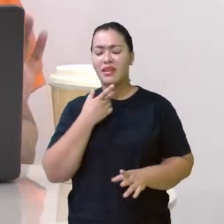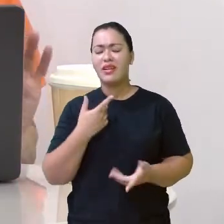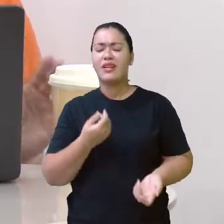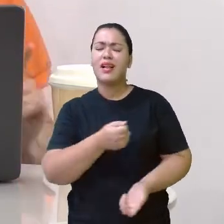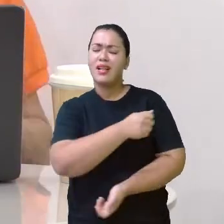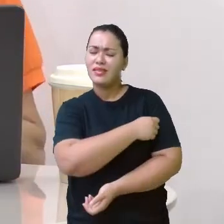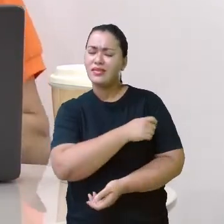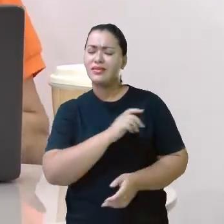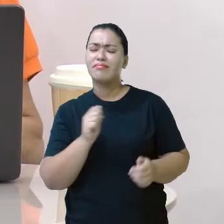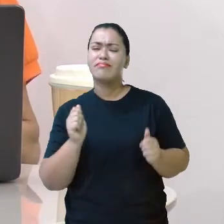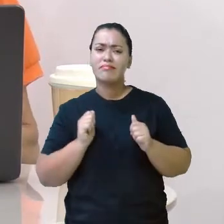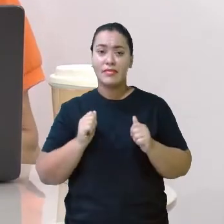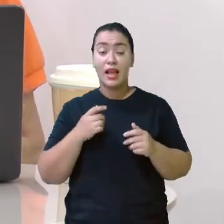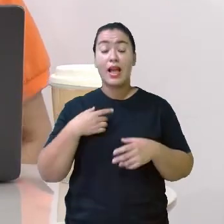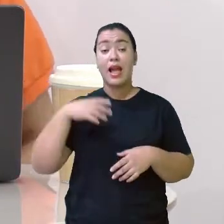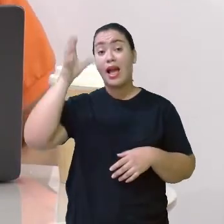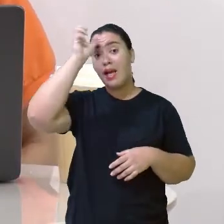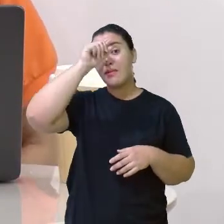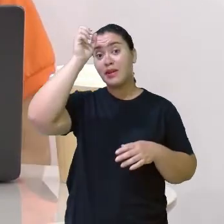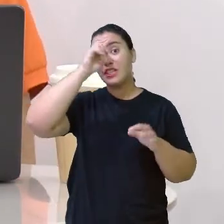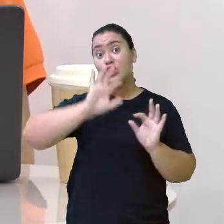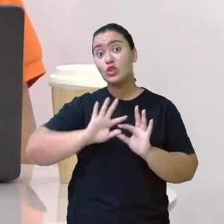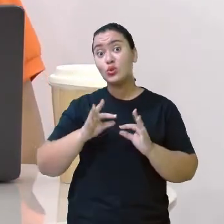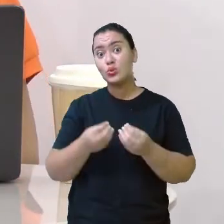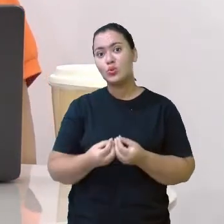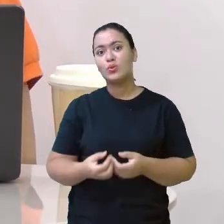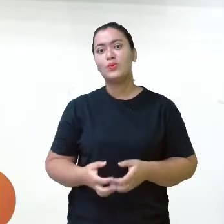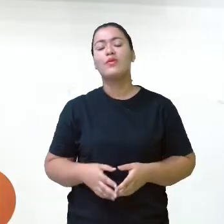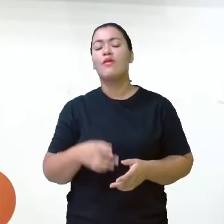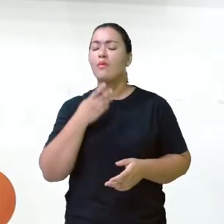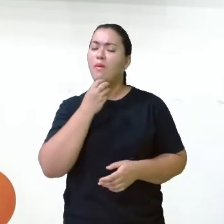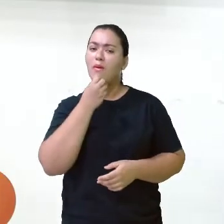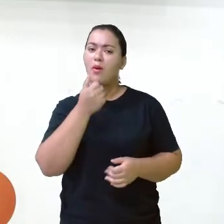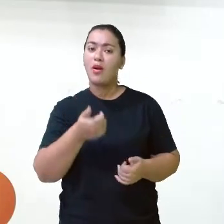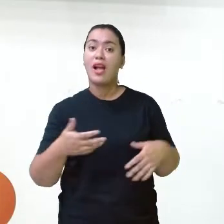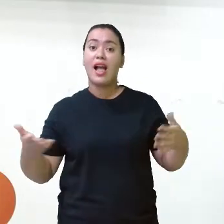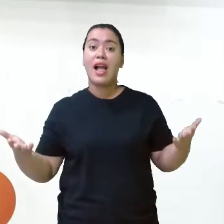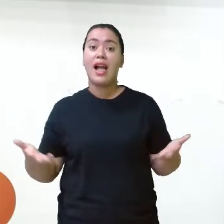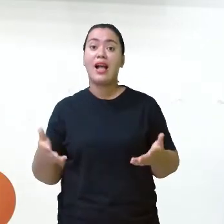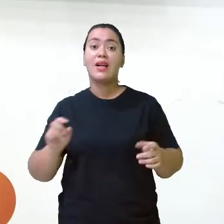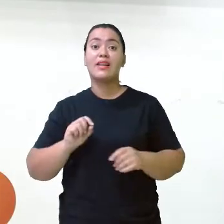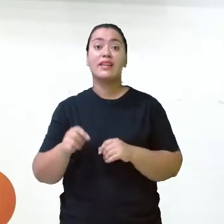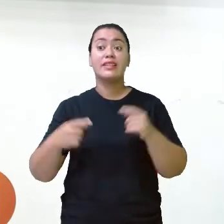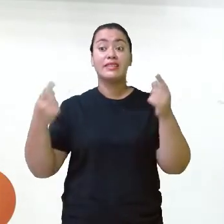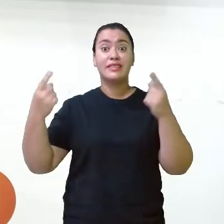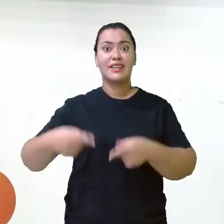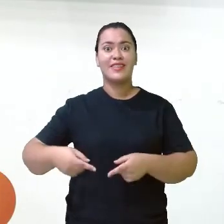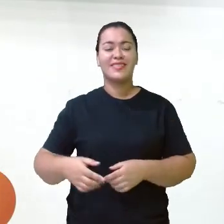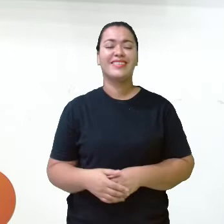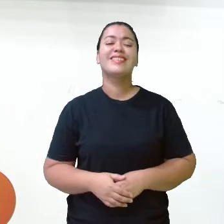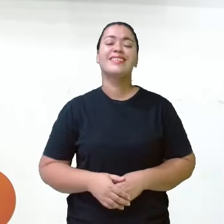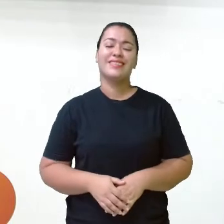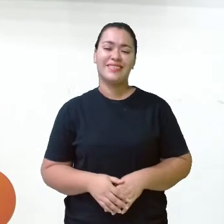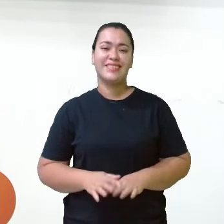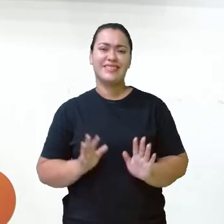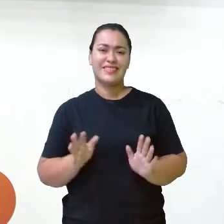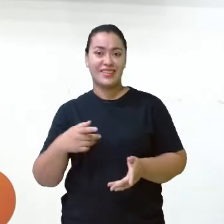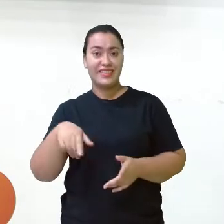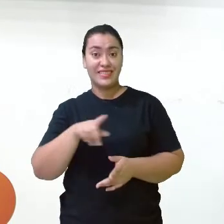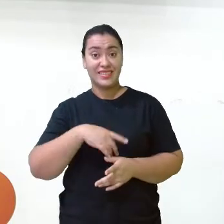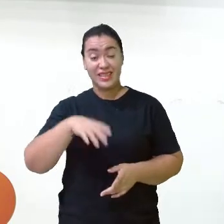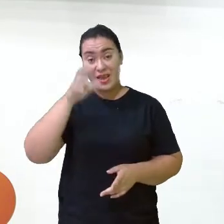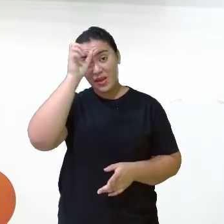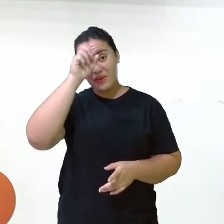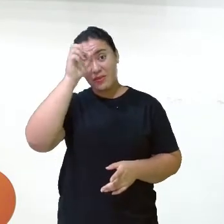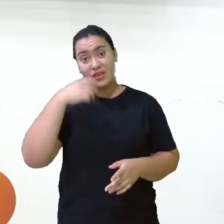estão tranquilos e aprendendo tudo, viu, professora Mauricéia? Que bom, pois agora vamos para o desafio. Já que eles estão aprendendo